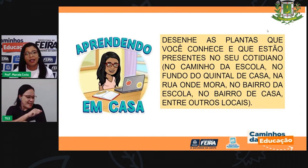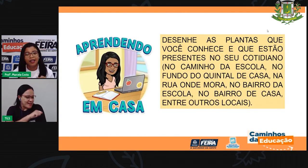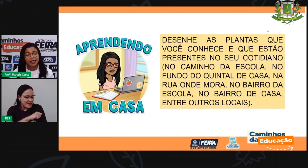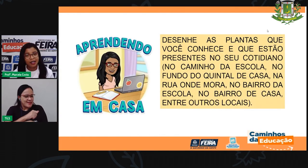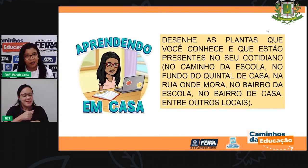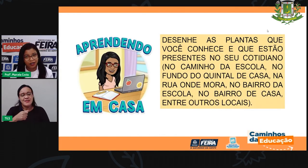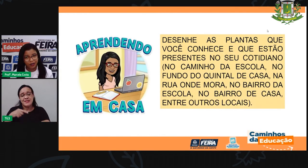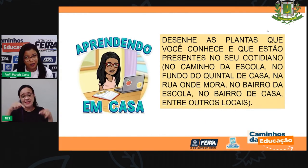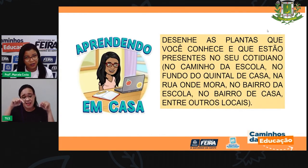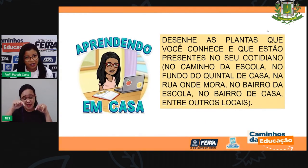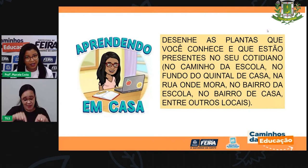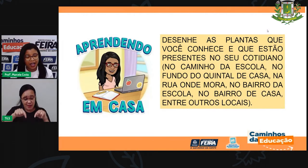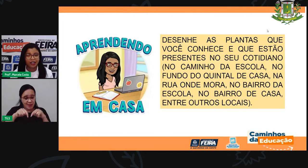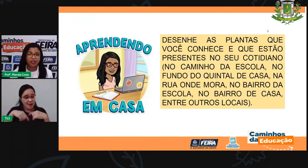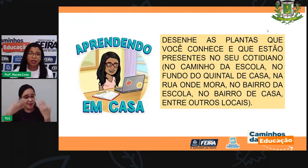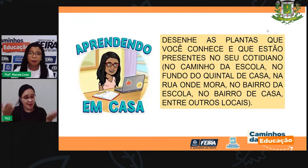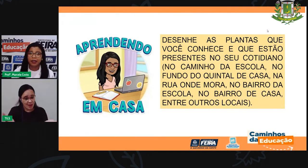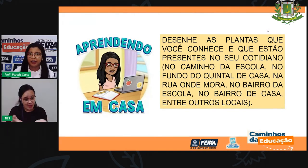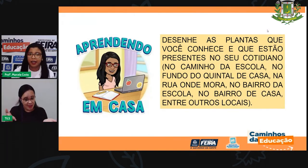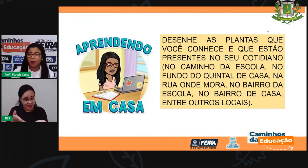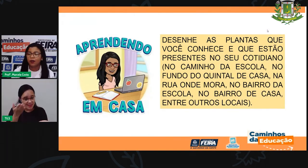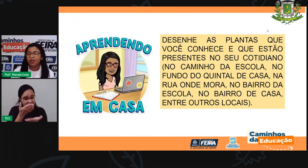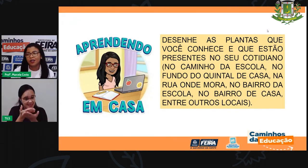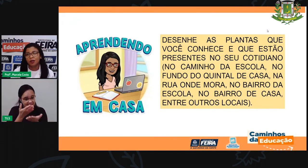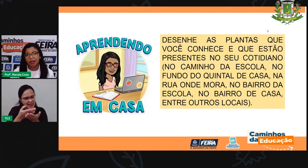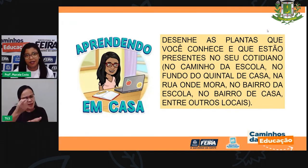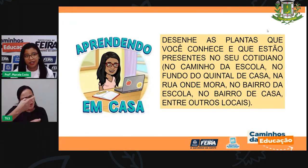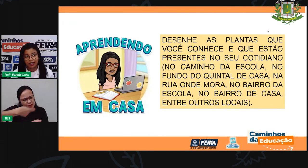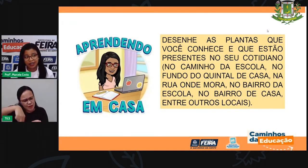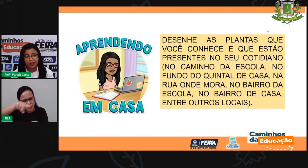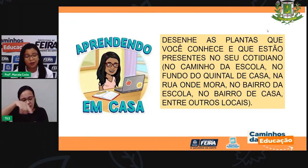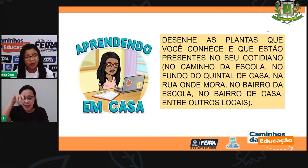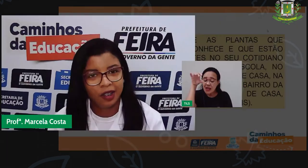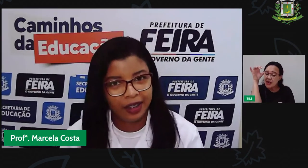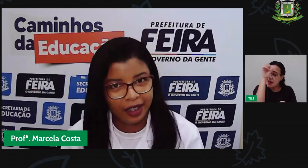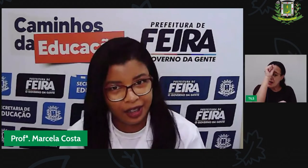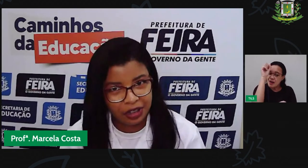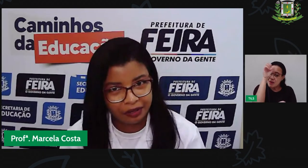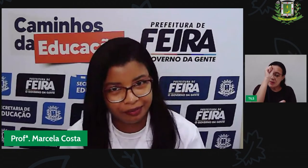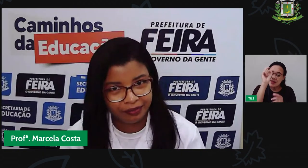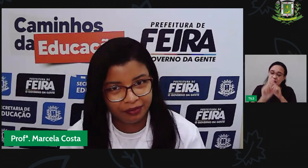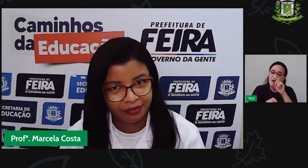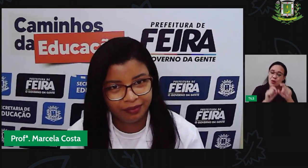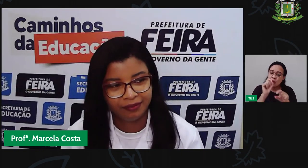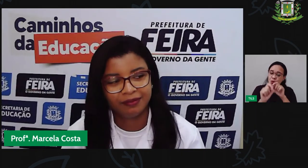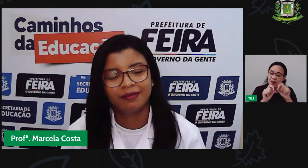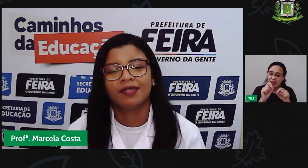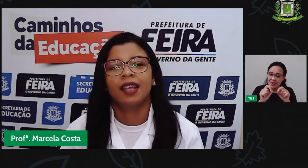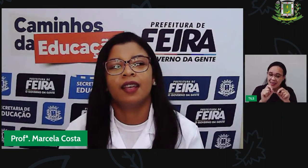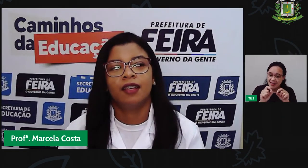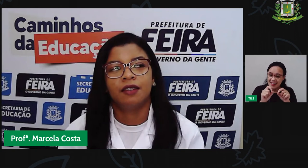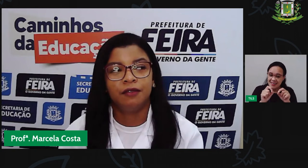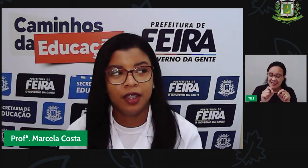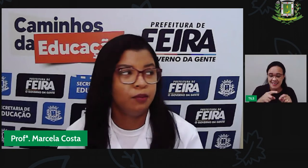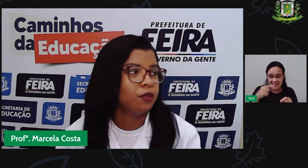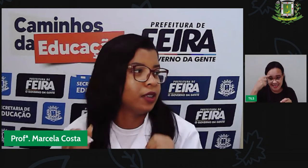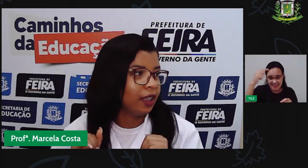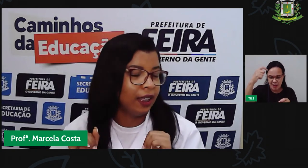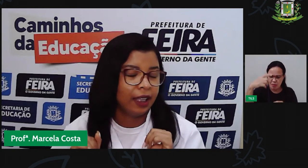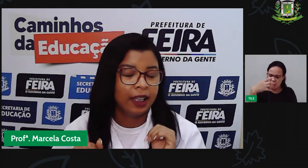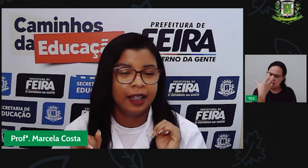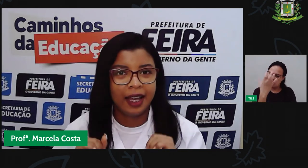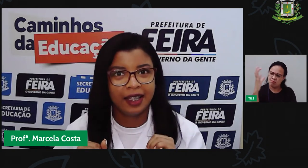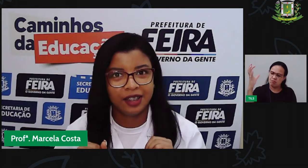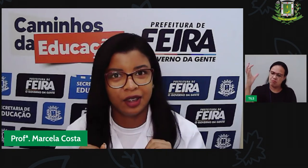nessa aula de hoje a gente aprendeu sobre a vegetação do nordeste vimos